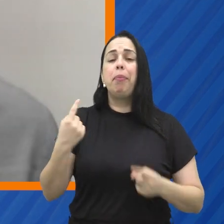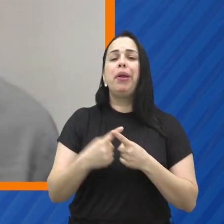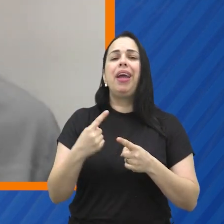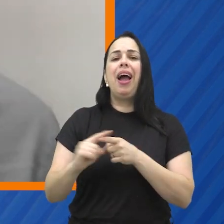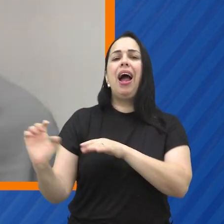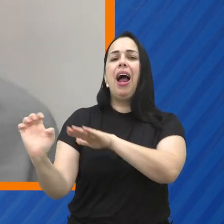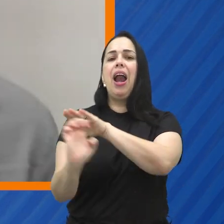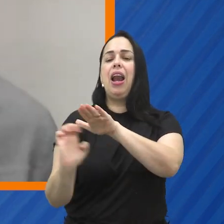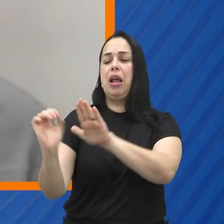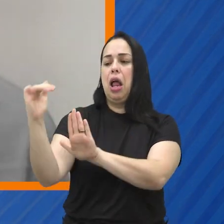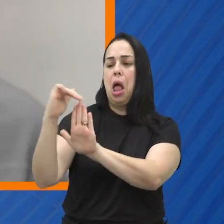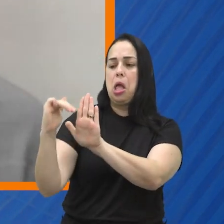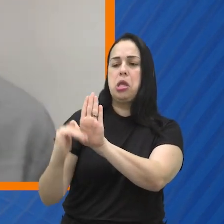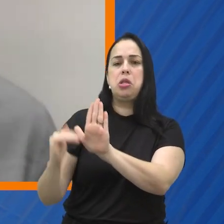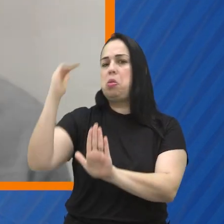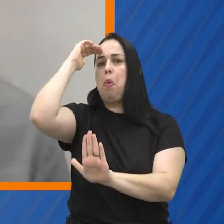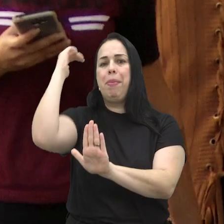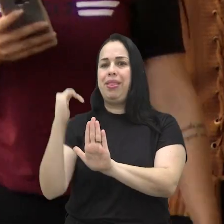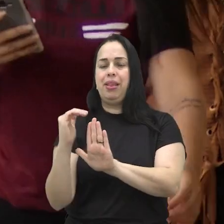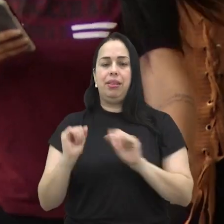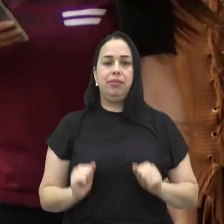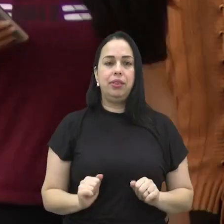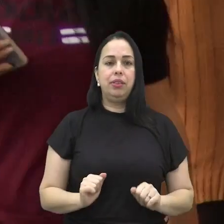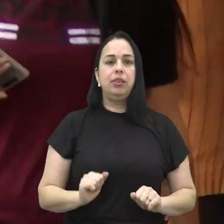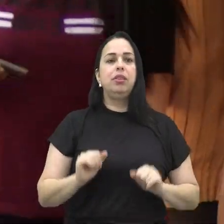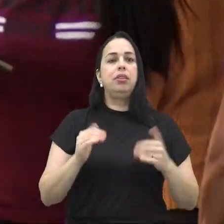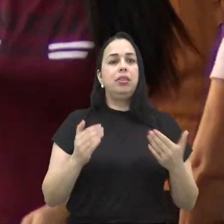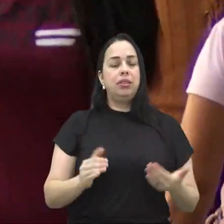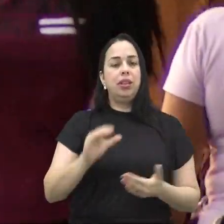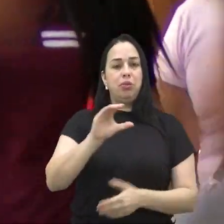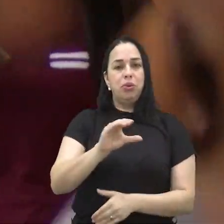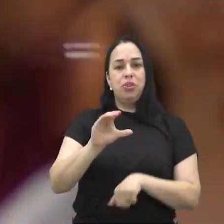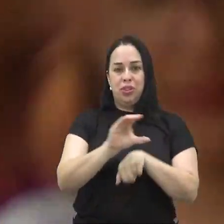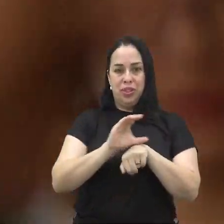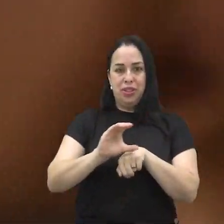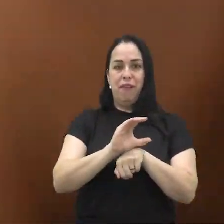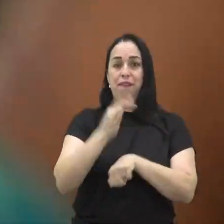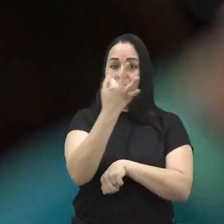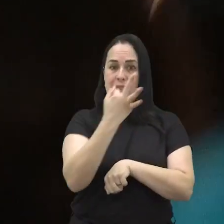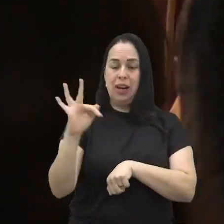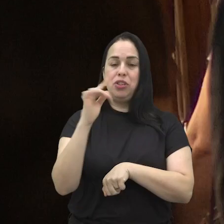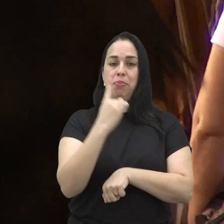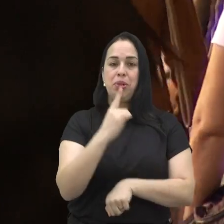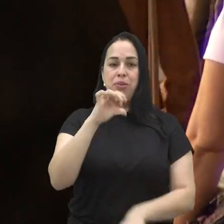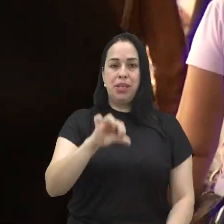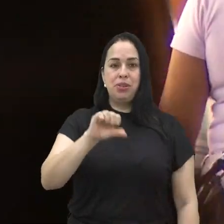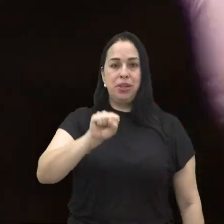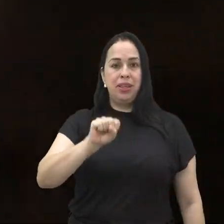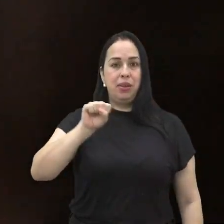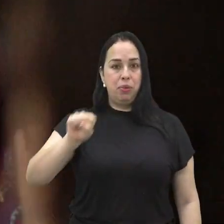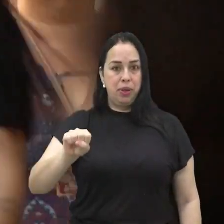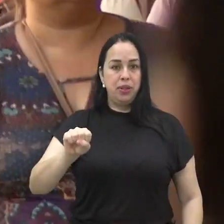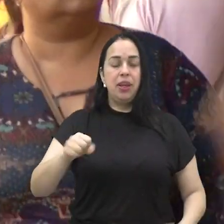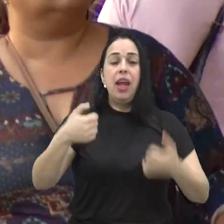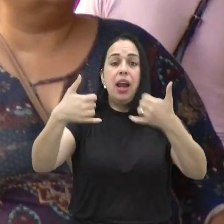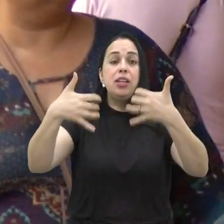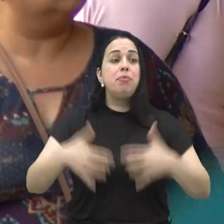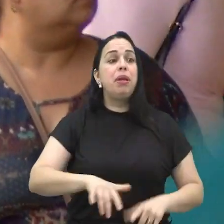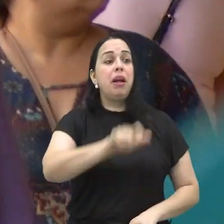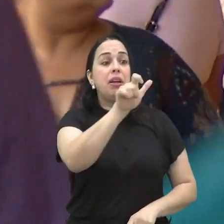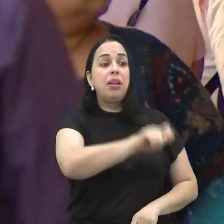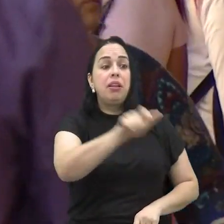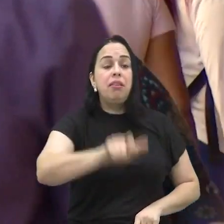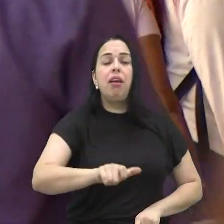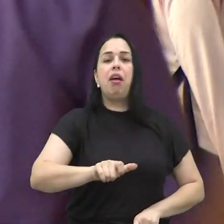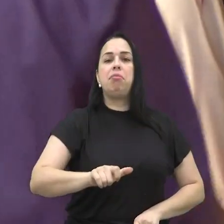cumprem com o que é necessário. A Constituição Federal de 1988 estabelece a dignidade humana